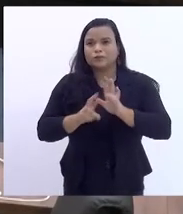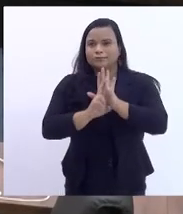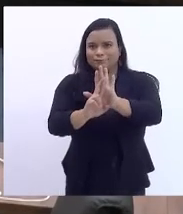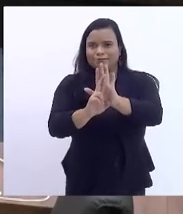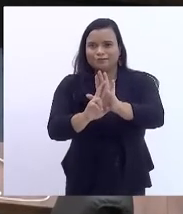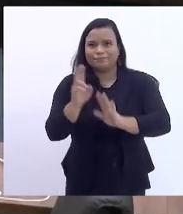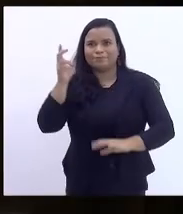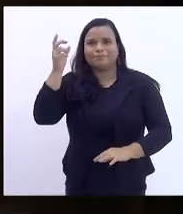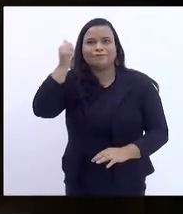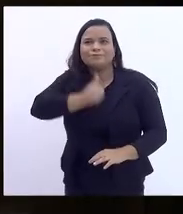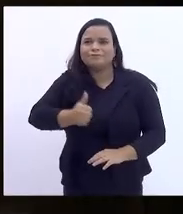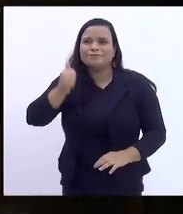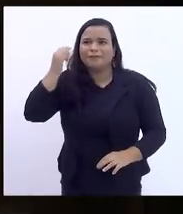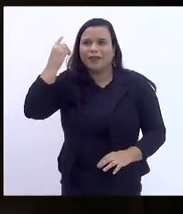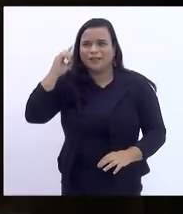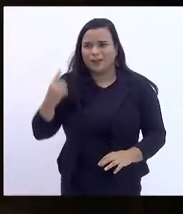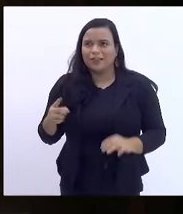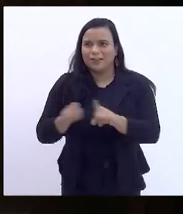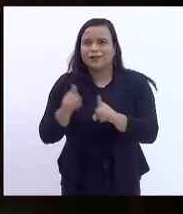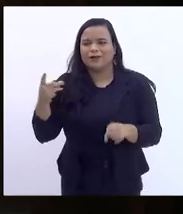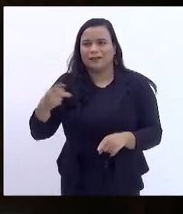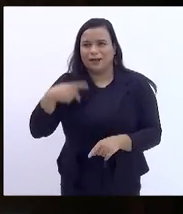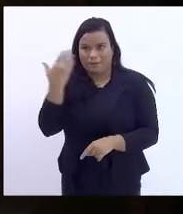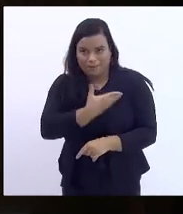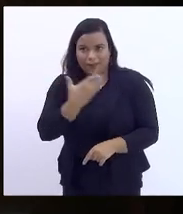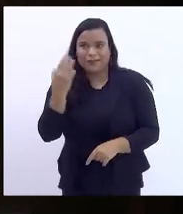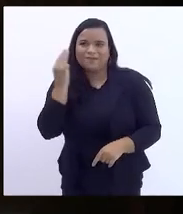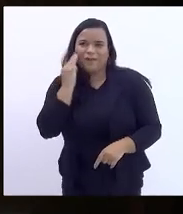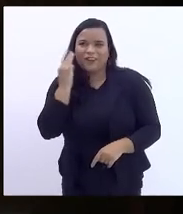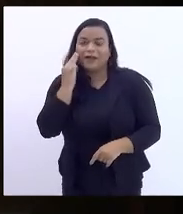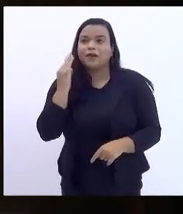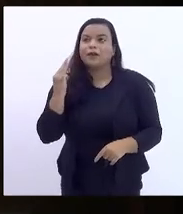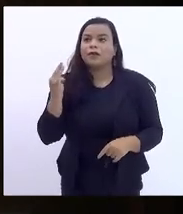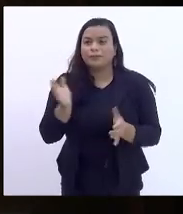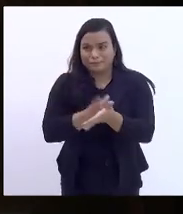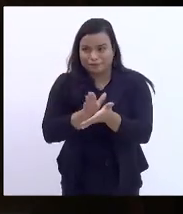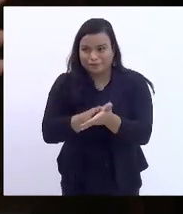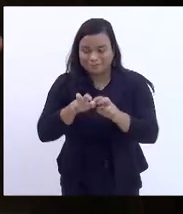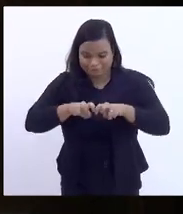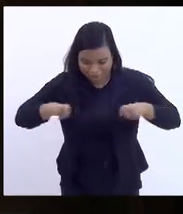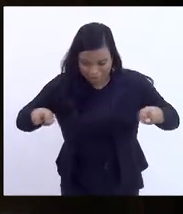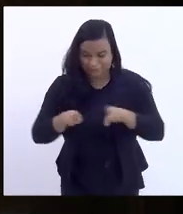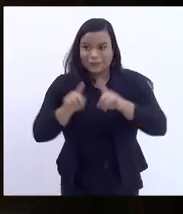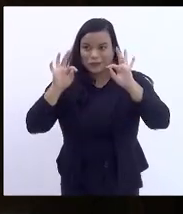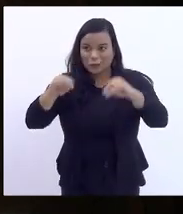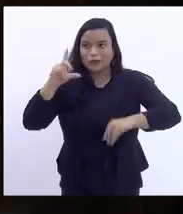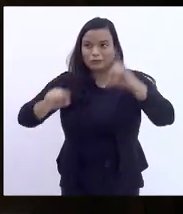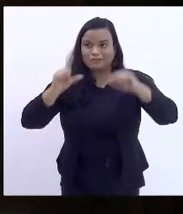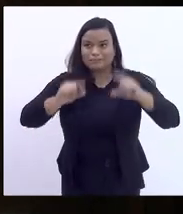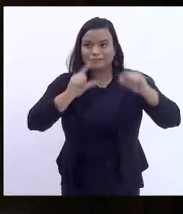Dani da minha grande amiga Mônica Francisco parabenizar mesa e atores que já foram embora aqui